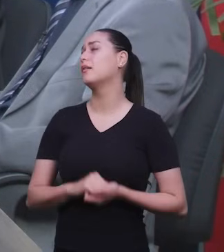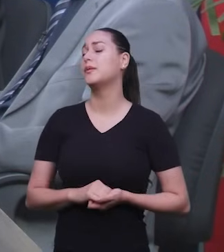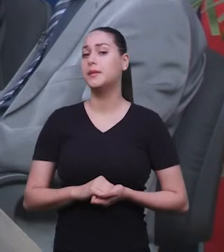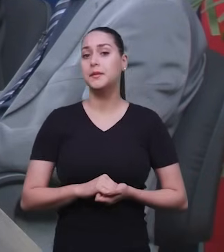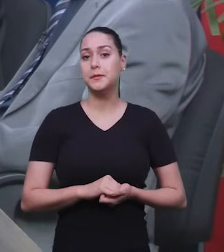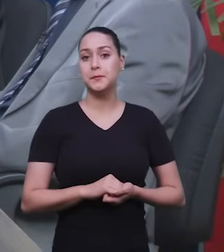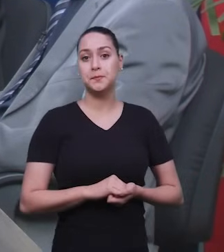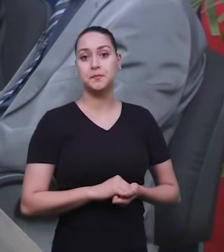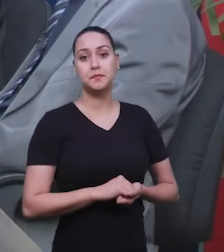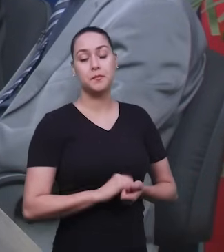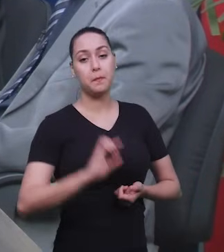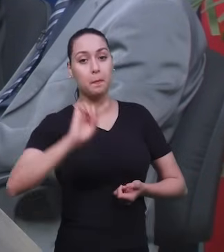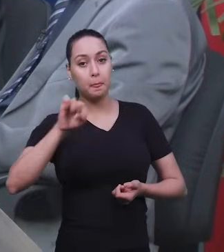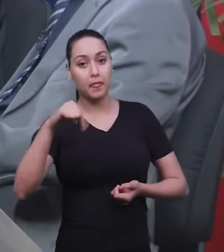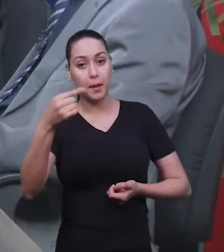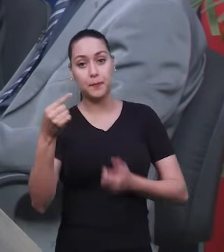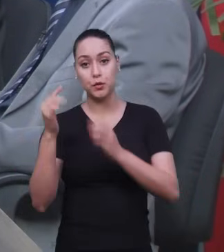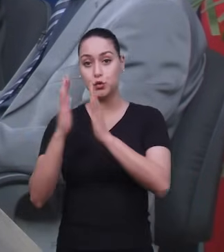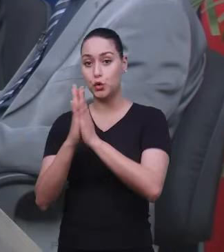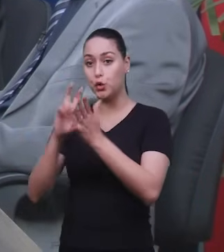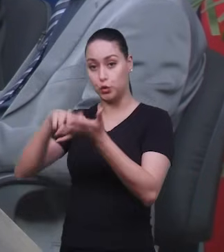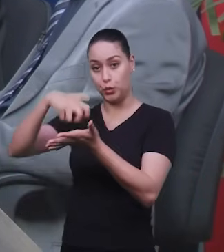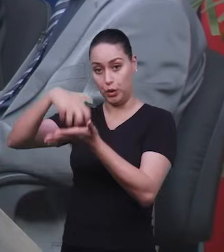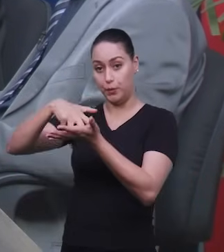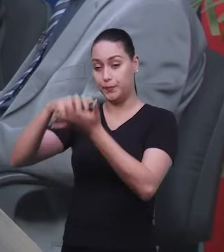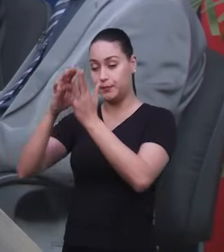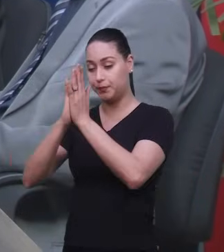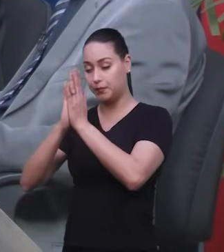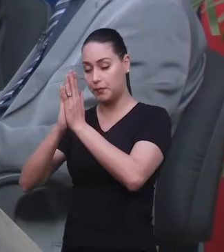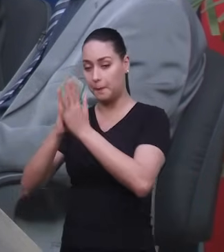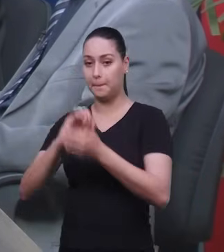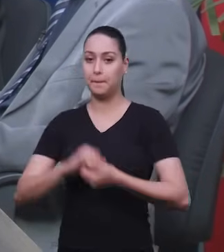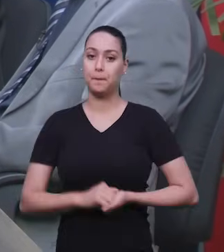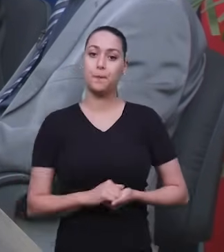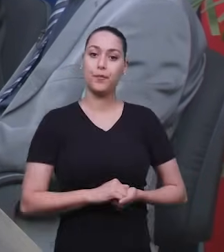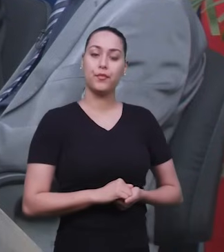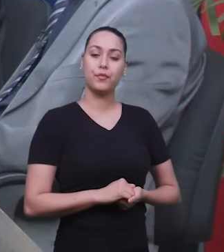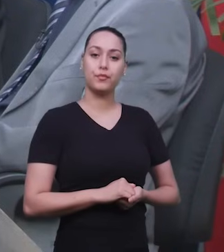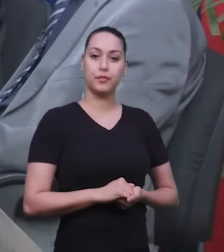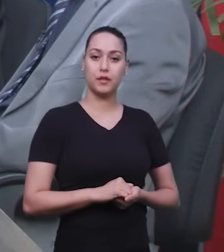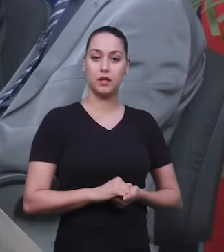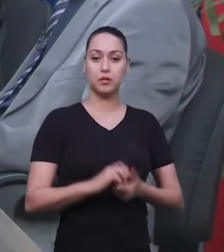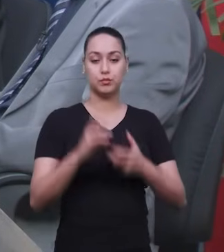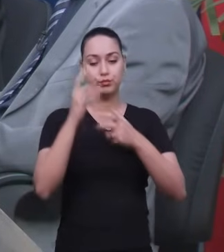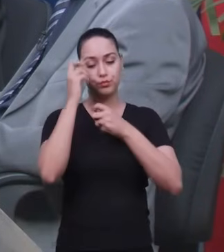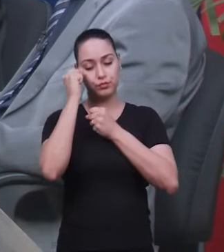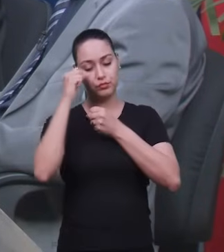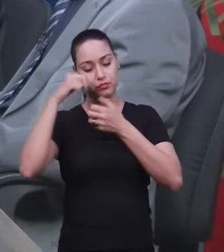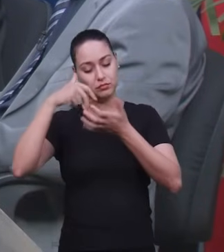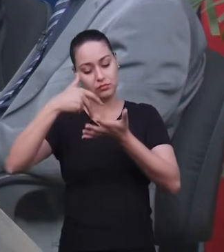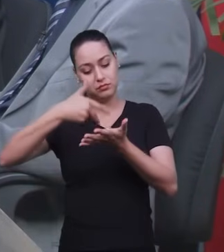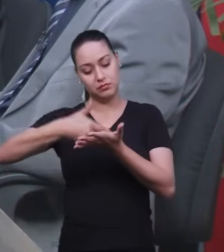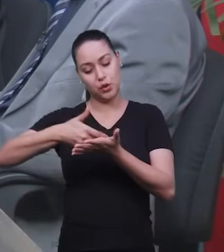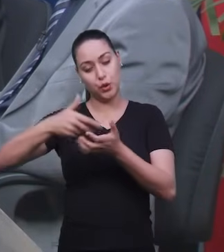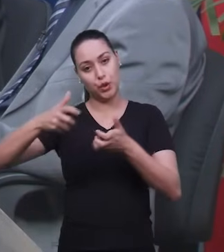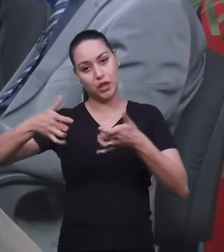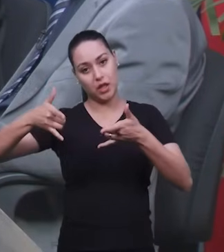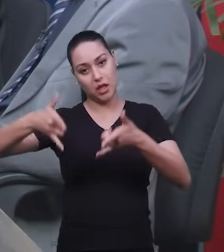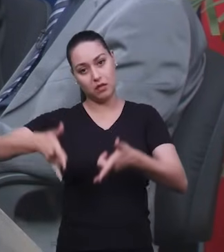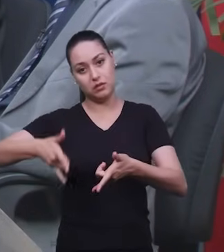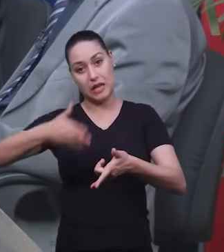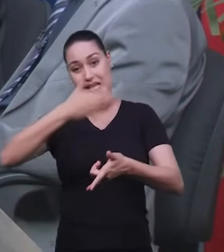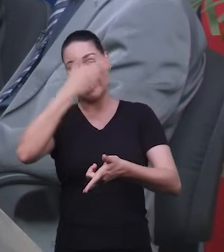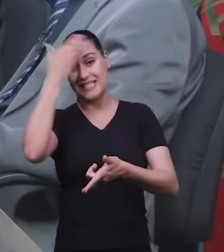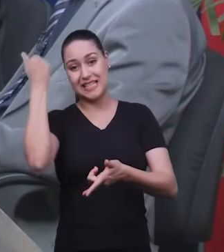ela, depois que orou, ajoelhou ali na cama, orou e se deitou. E esqueceu de tomar o